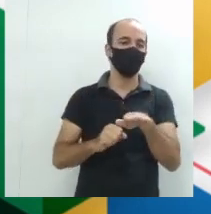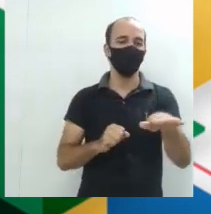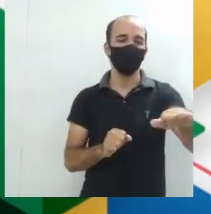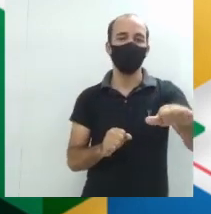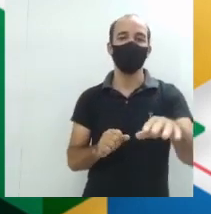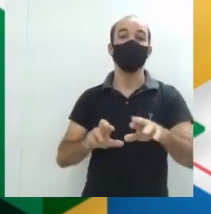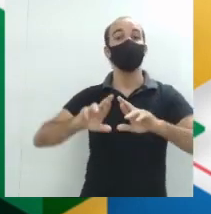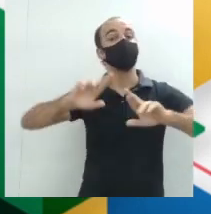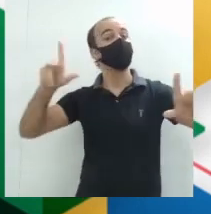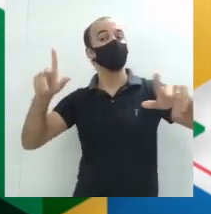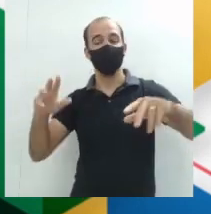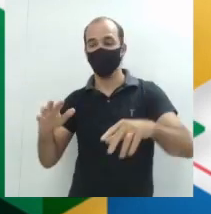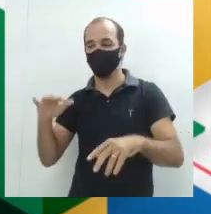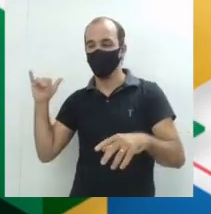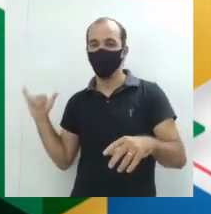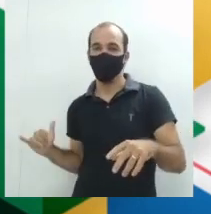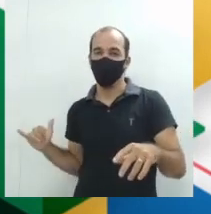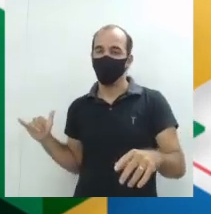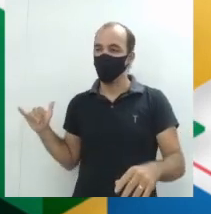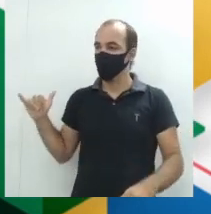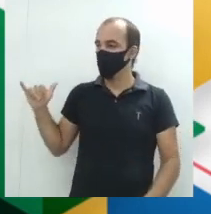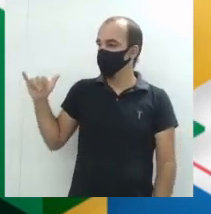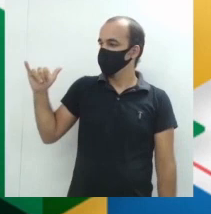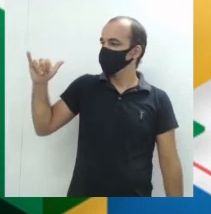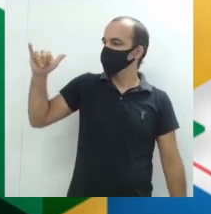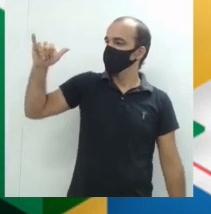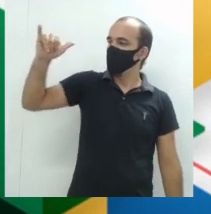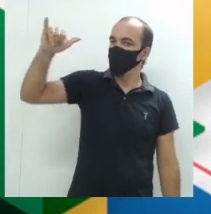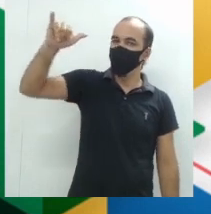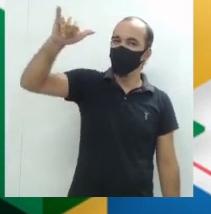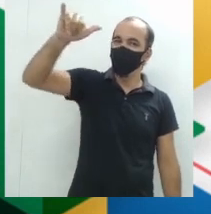a BR? Claro que não. Além da